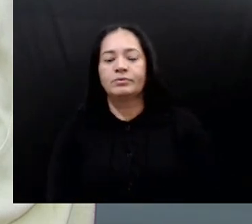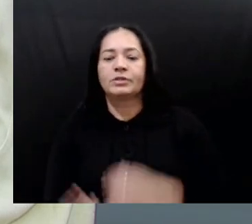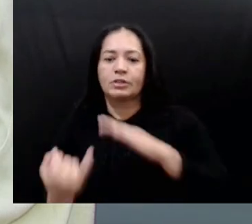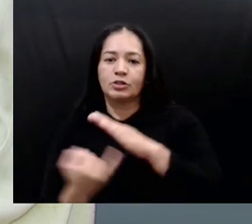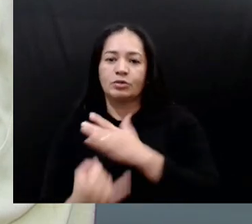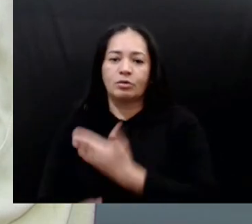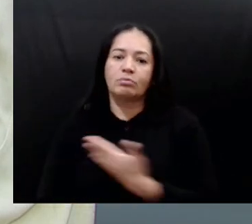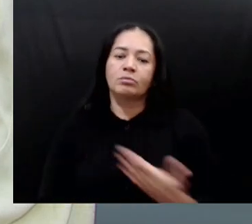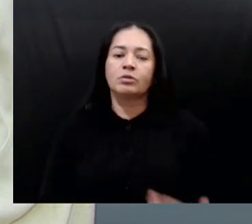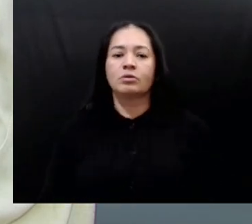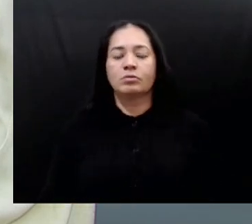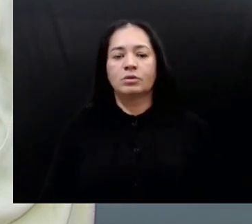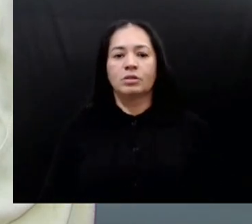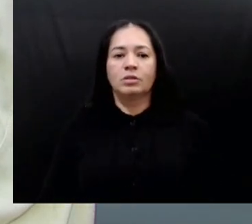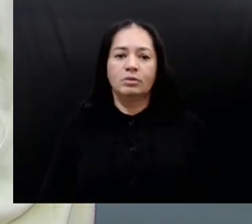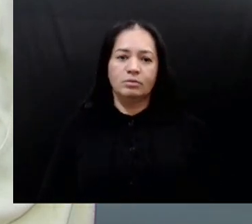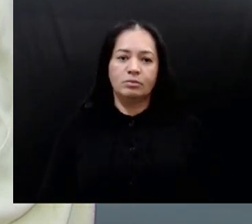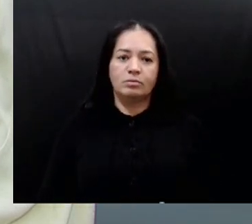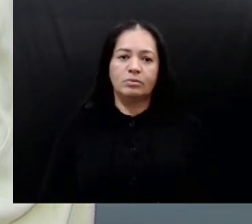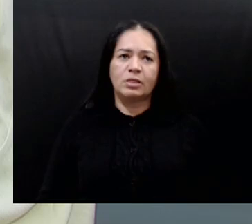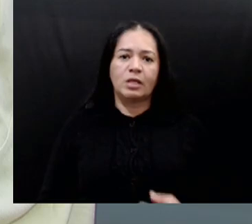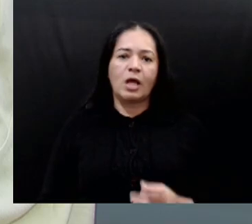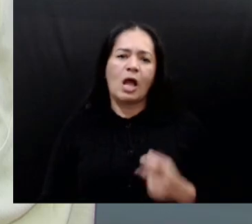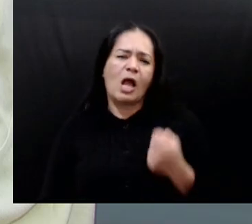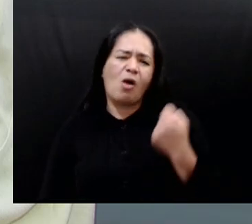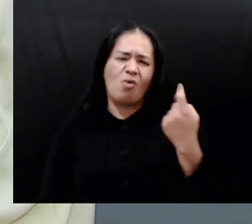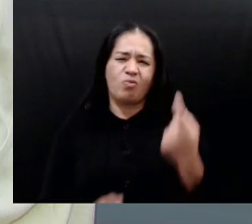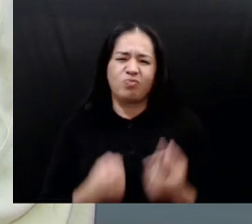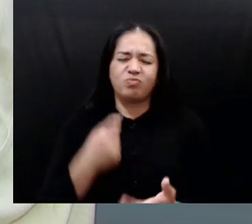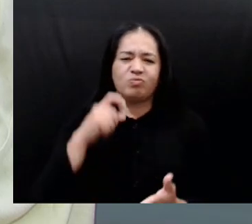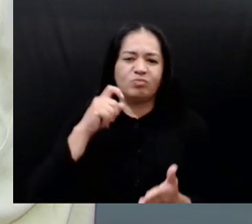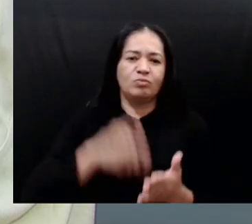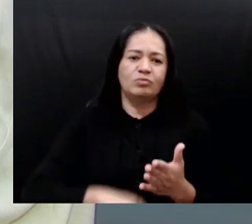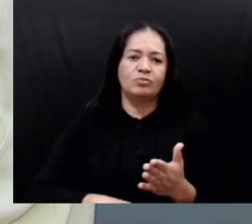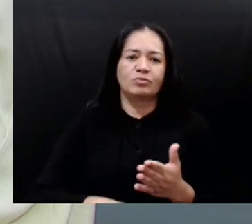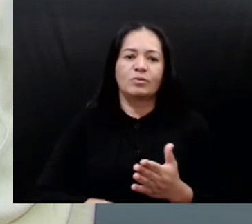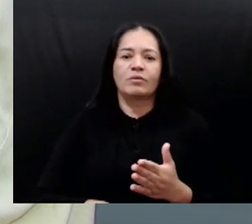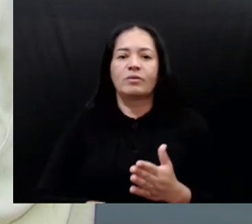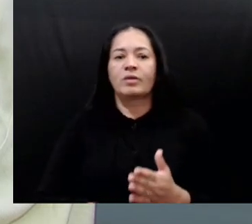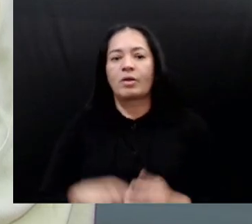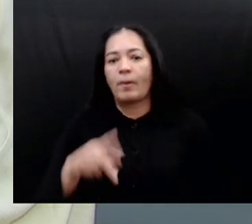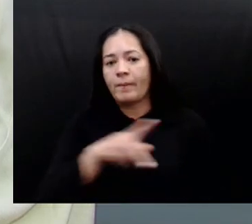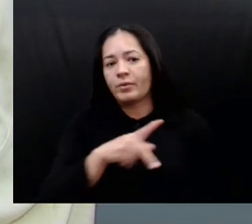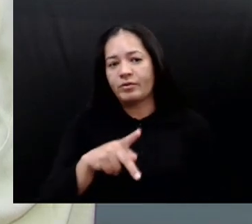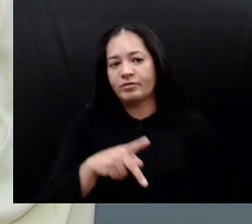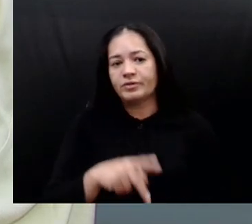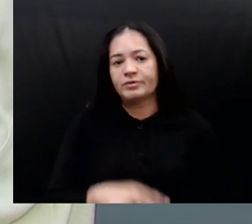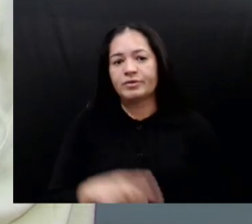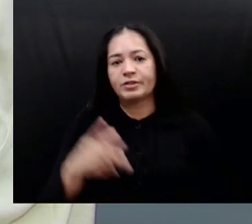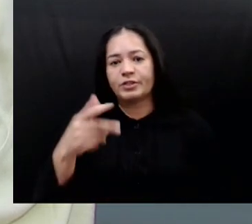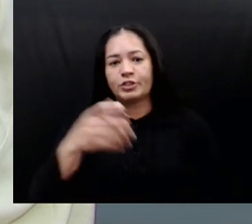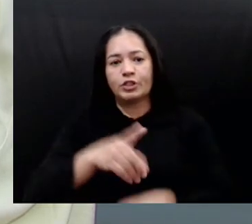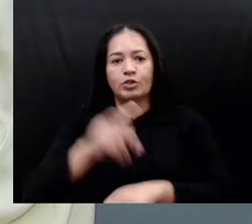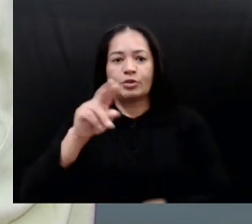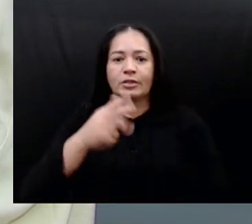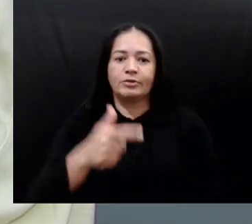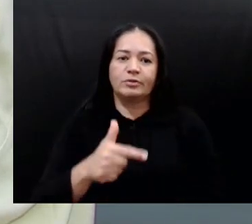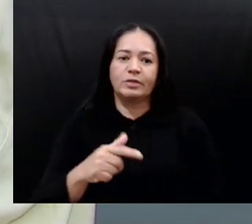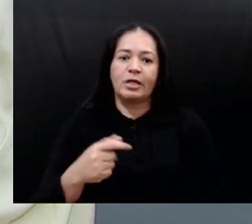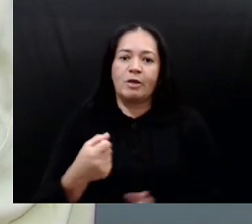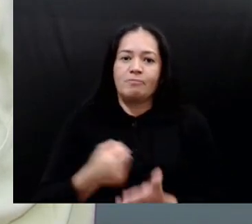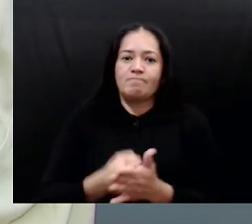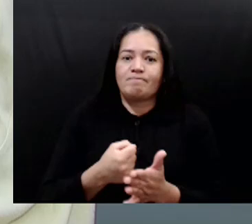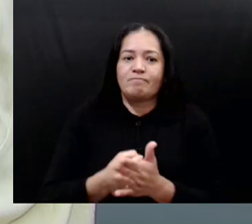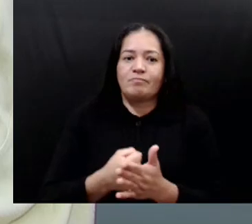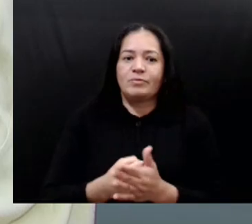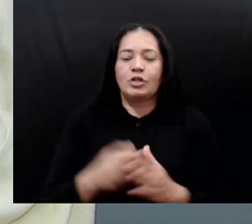raramente eles contratam um docente que não tenha o doutorado. Aí é uma exigência quase que unânime entre as públicas.